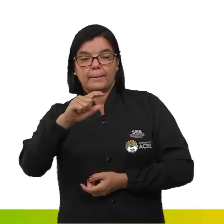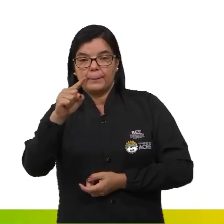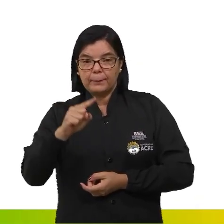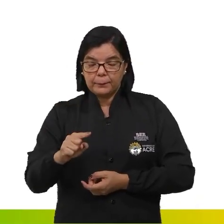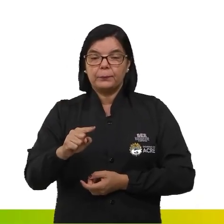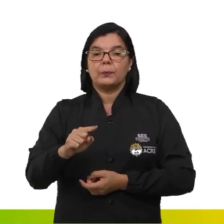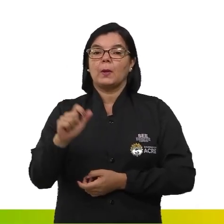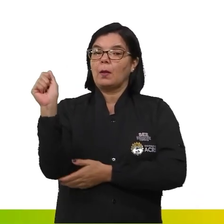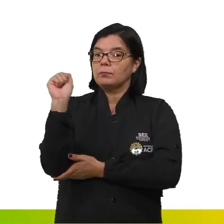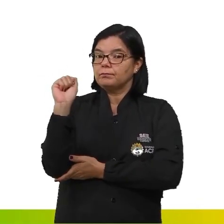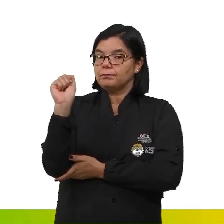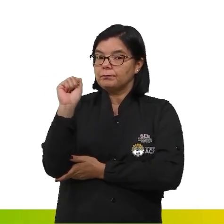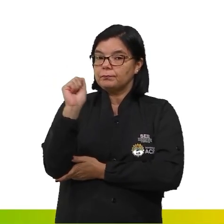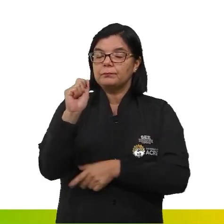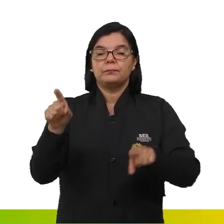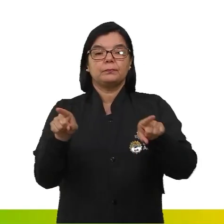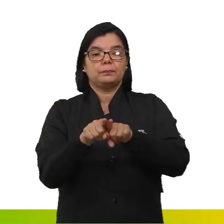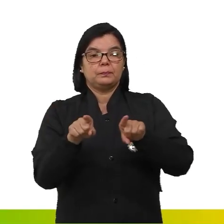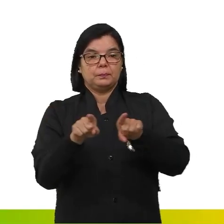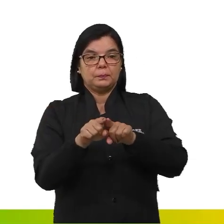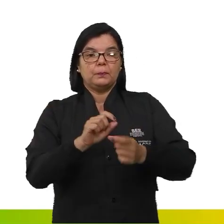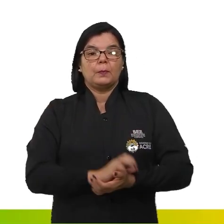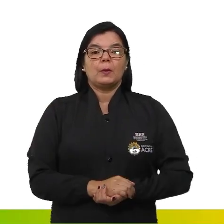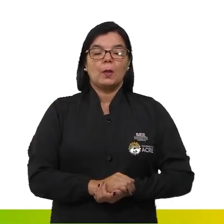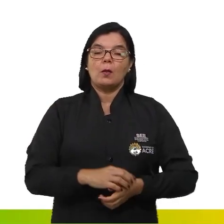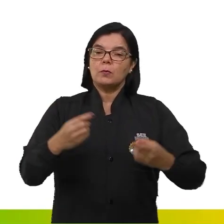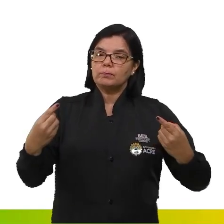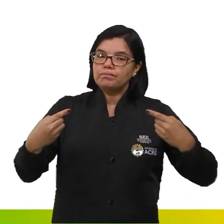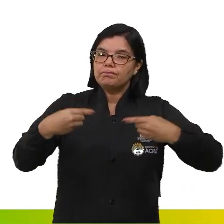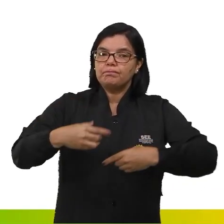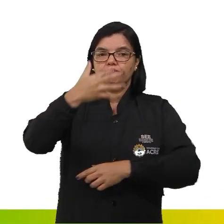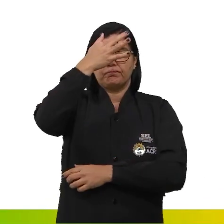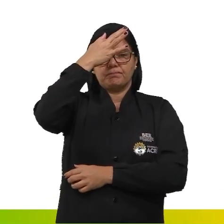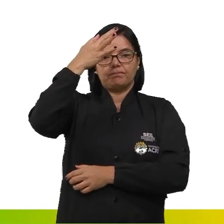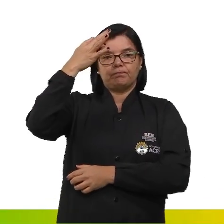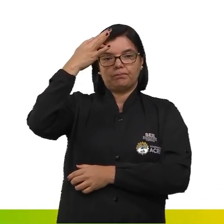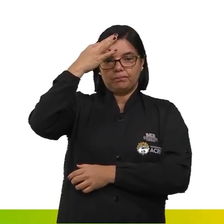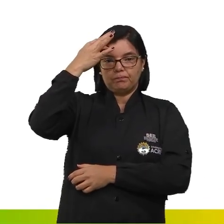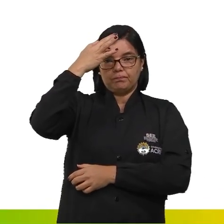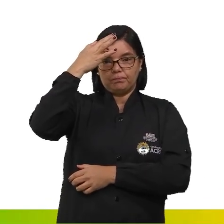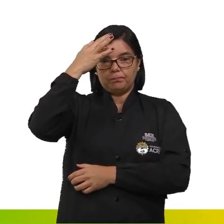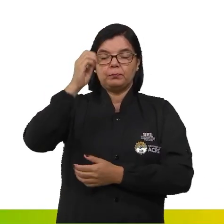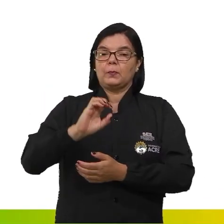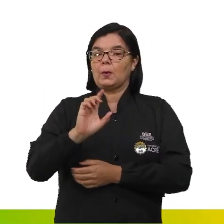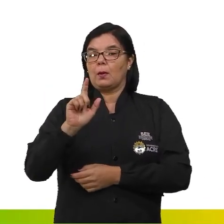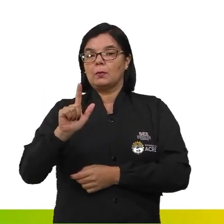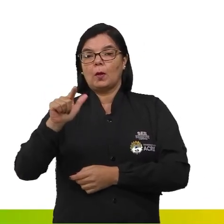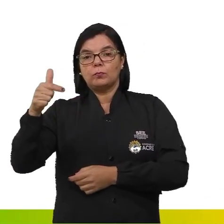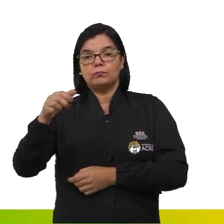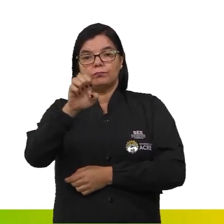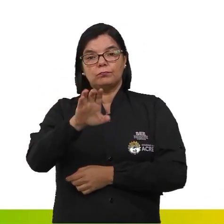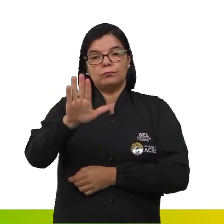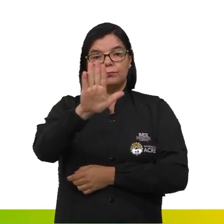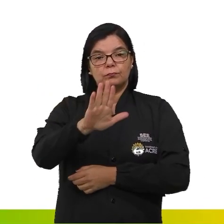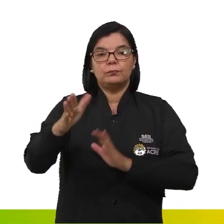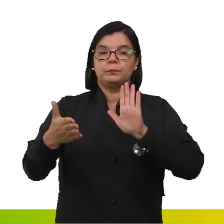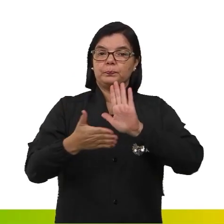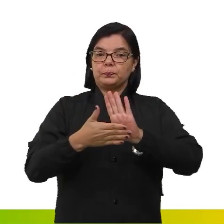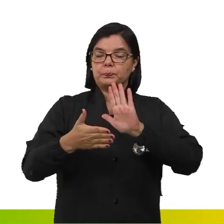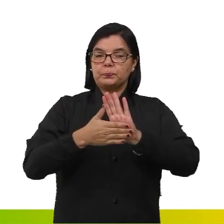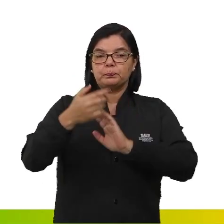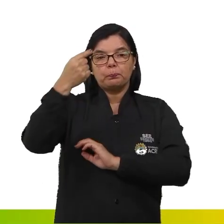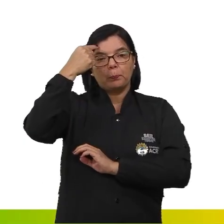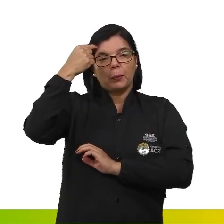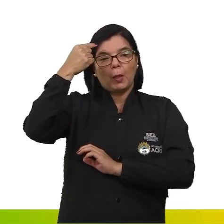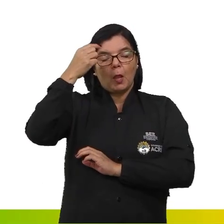na Argentina também. Então, Henrique Dussel, ele desafia a filosofia da Europa, propondo uma